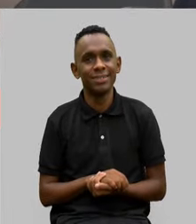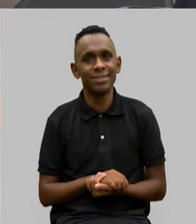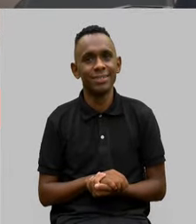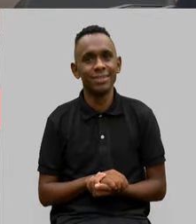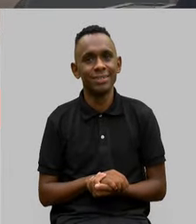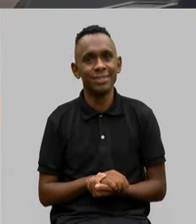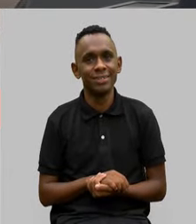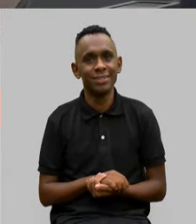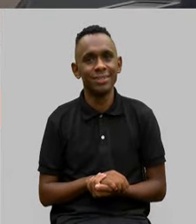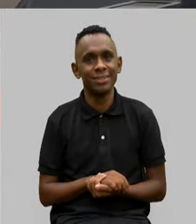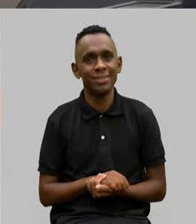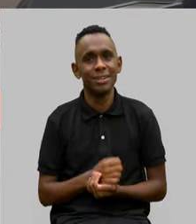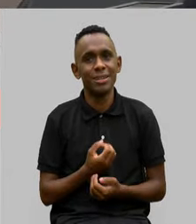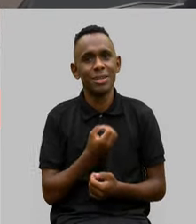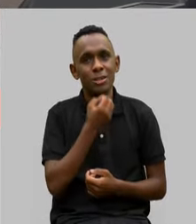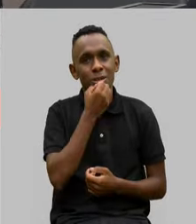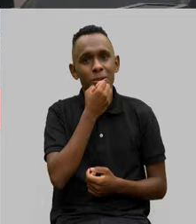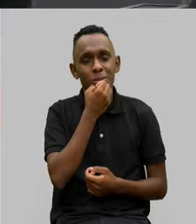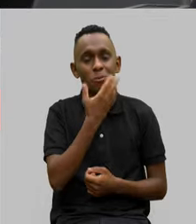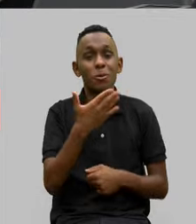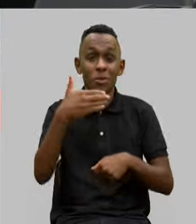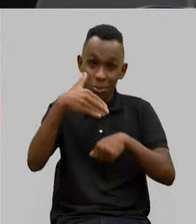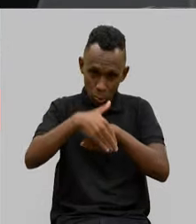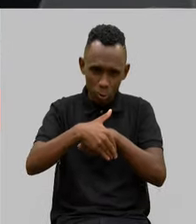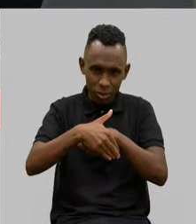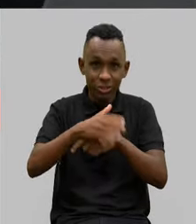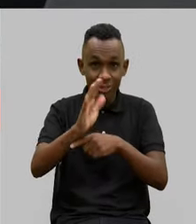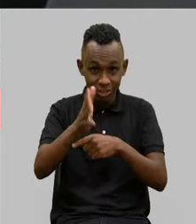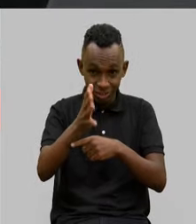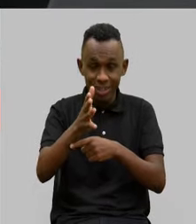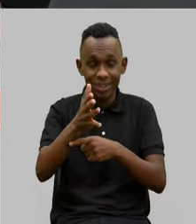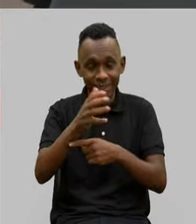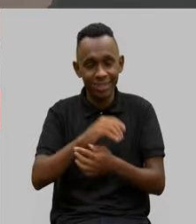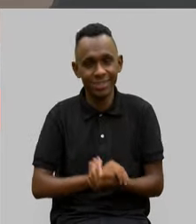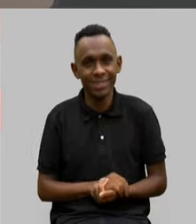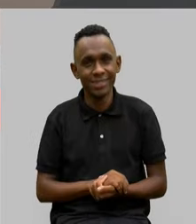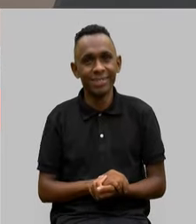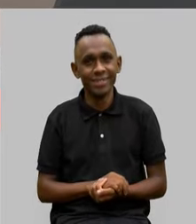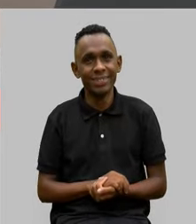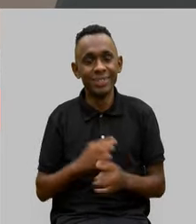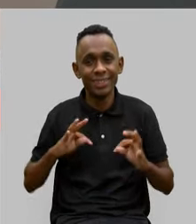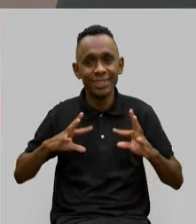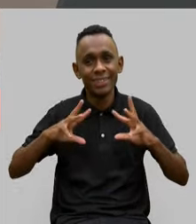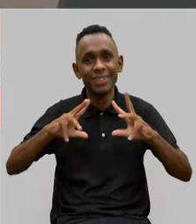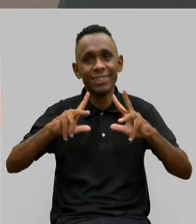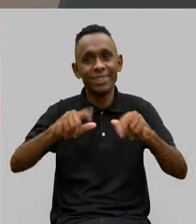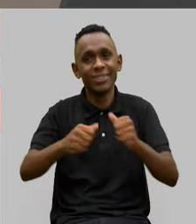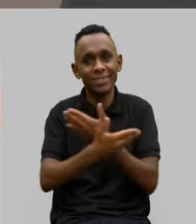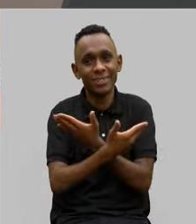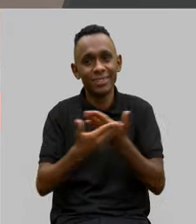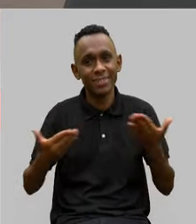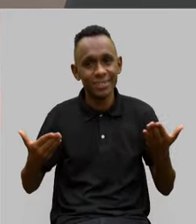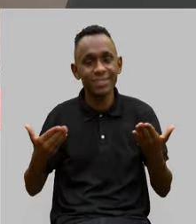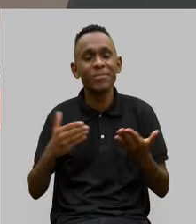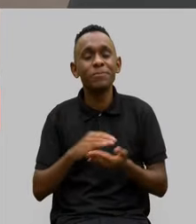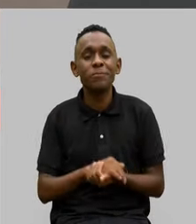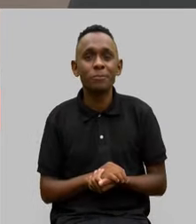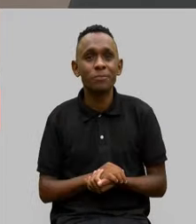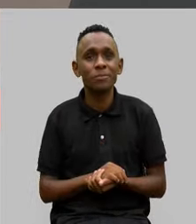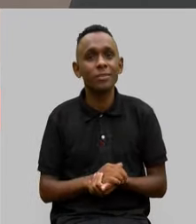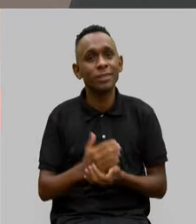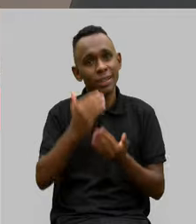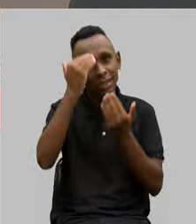drogas Boa tarde Boa noite né boa noite a todas e todos